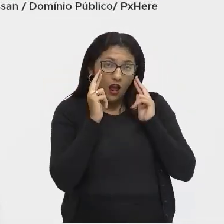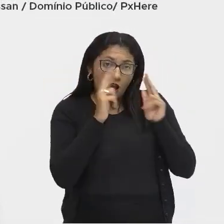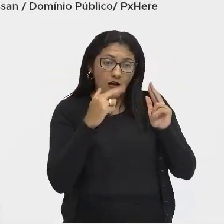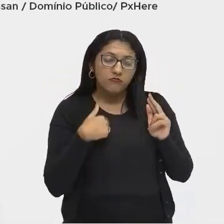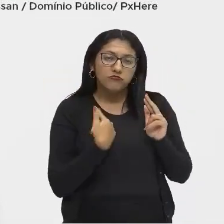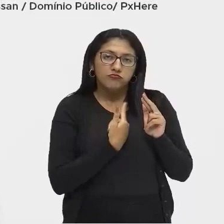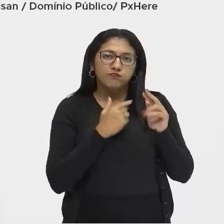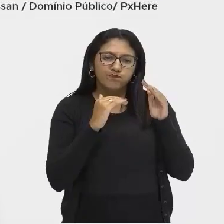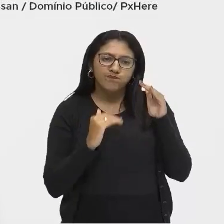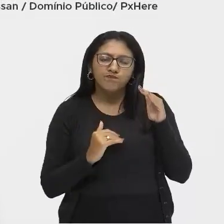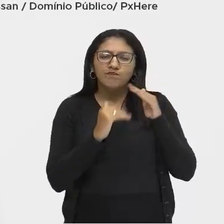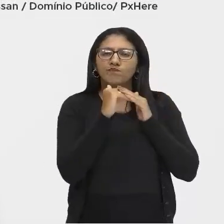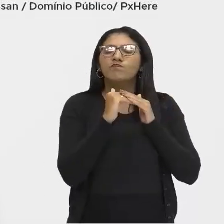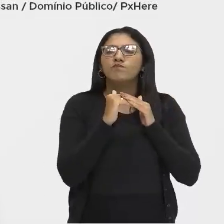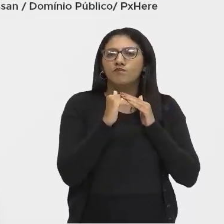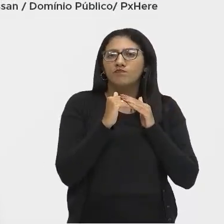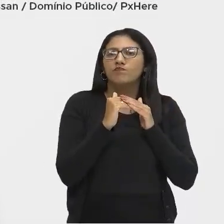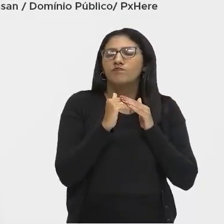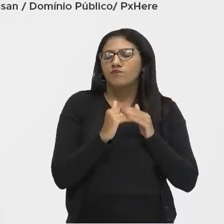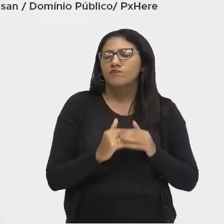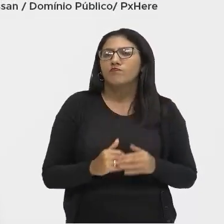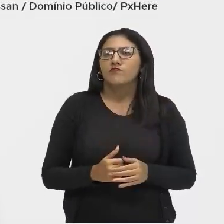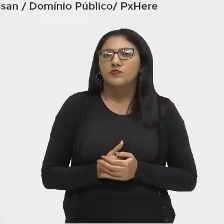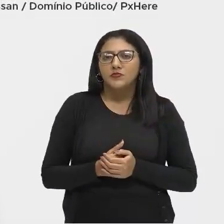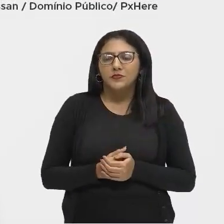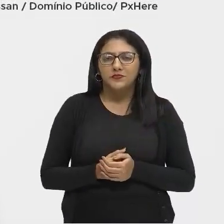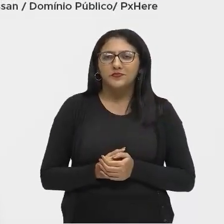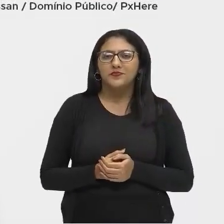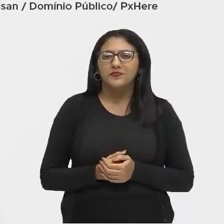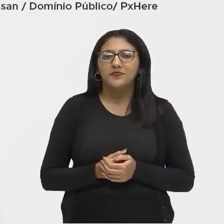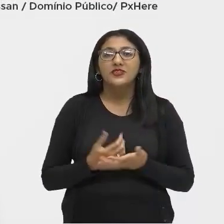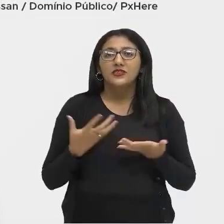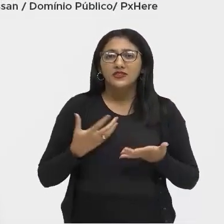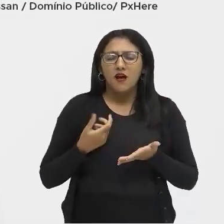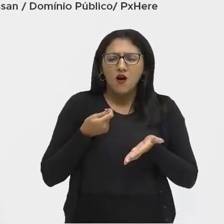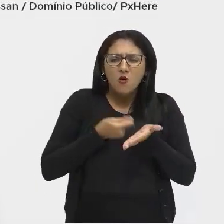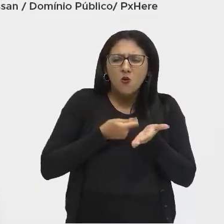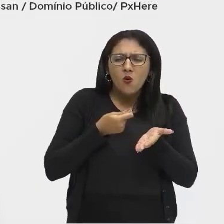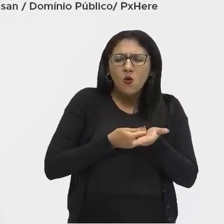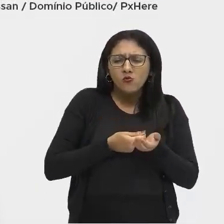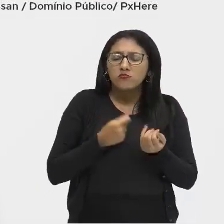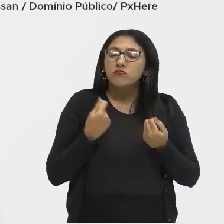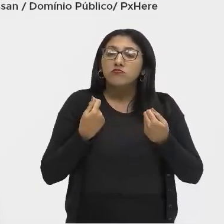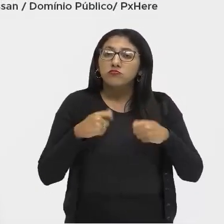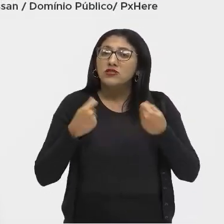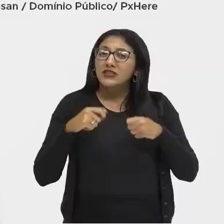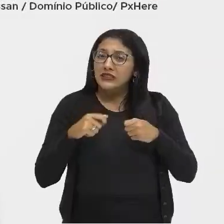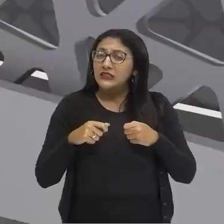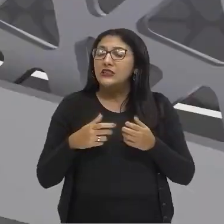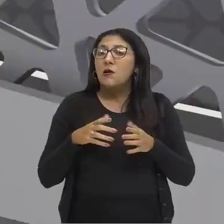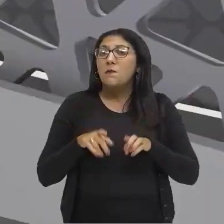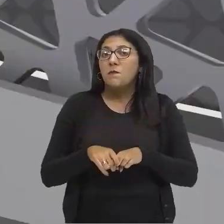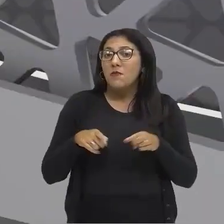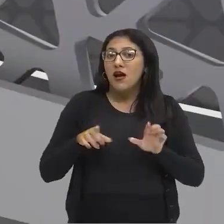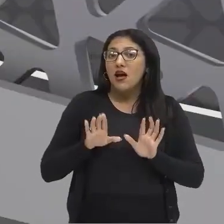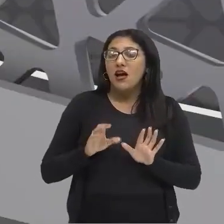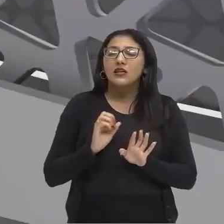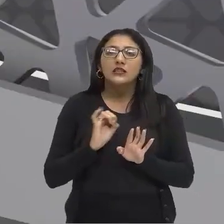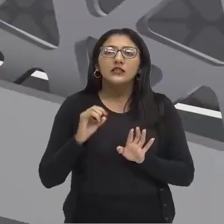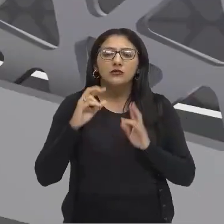poder ultrapassá-los, certo? Então, as cobranças vão ser necessárias a partir do momento que você